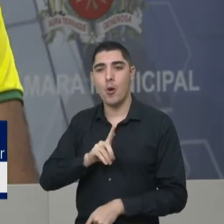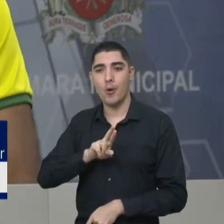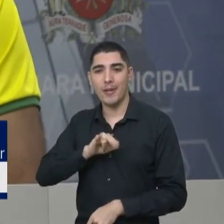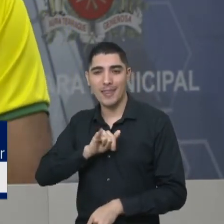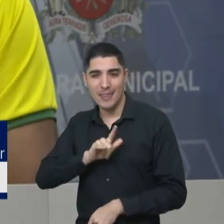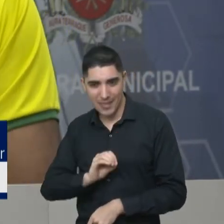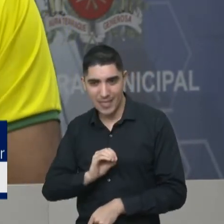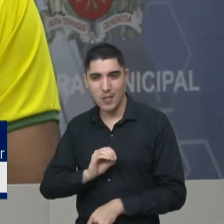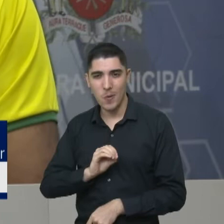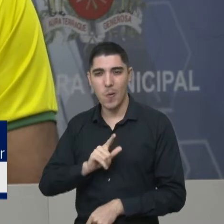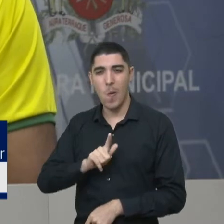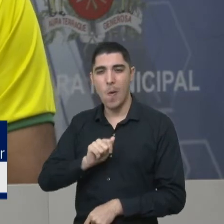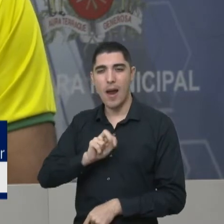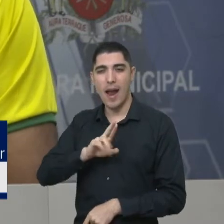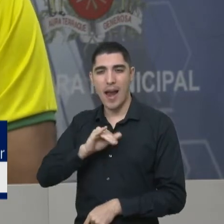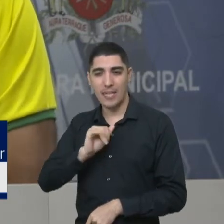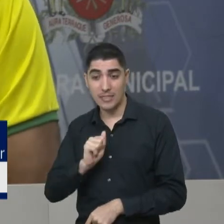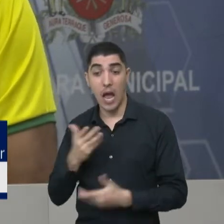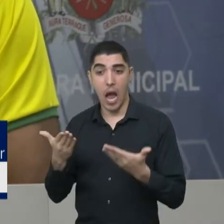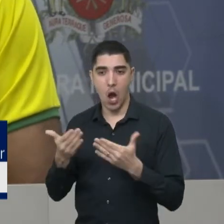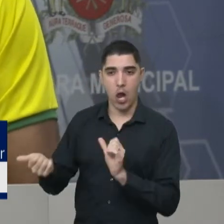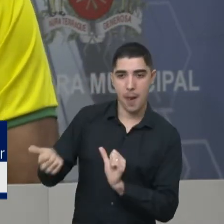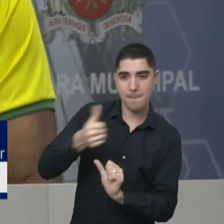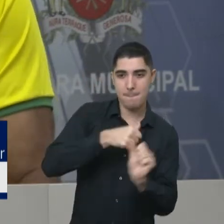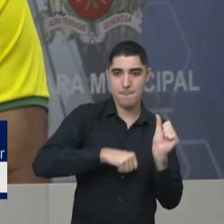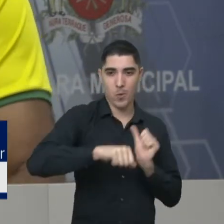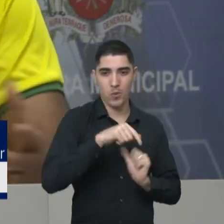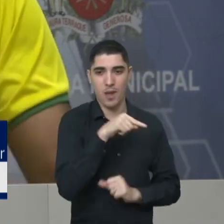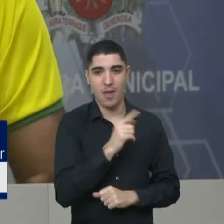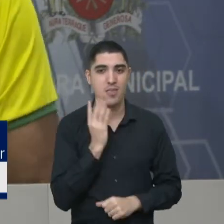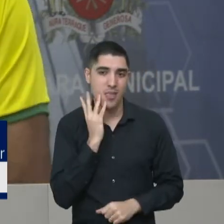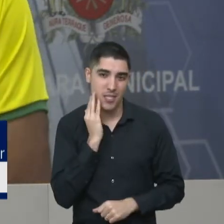certeza migrar para o Tarcísio. Ontem, com